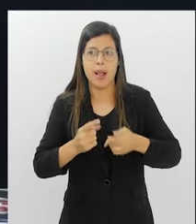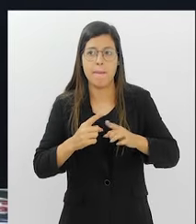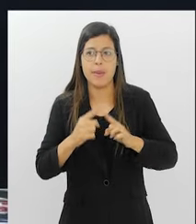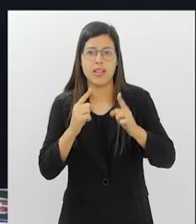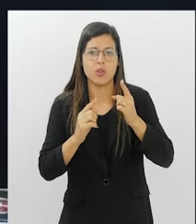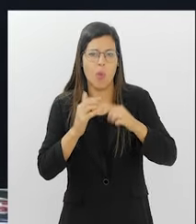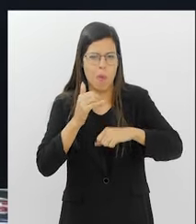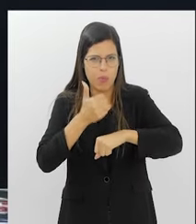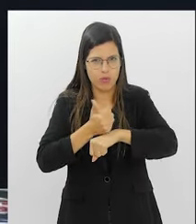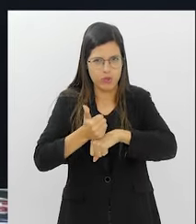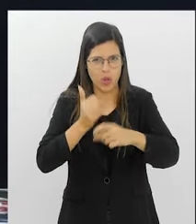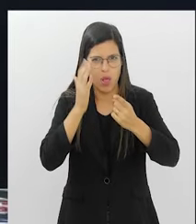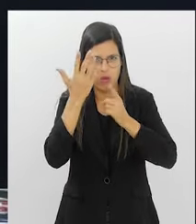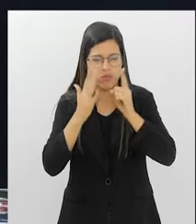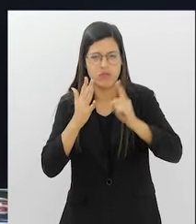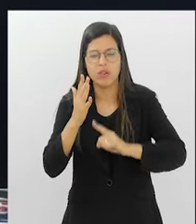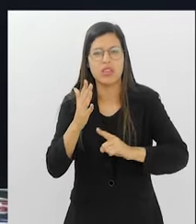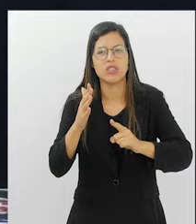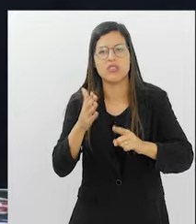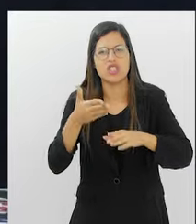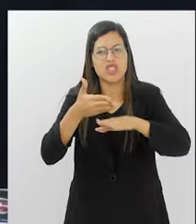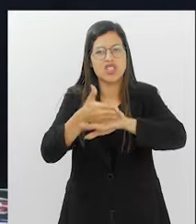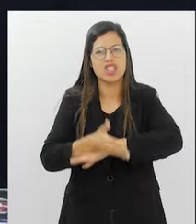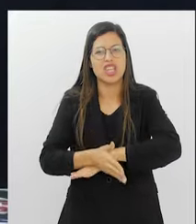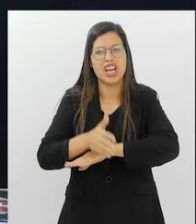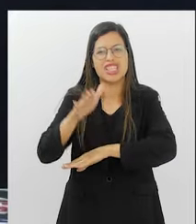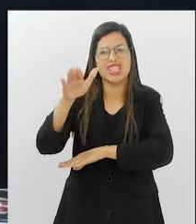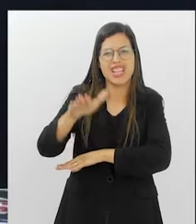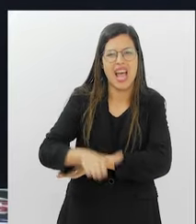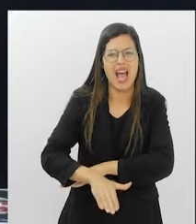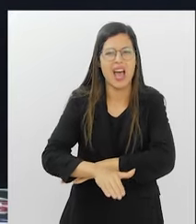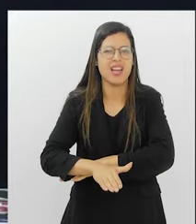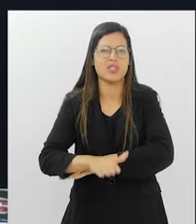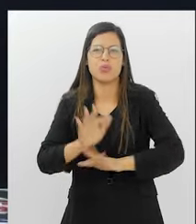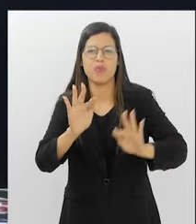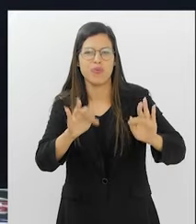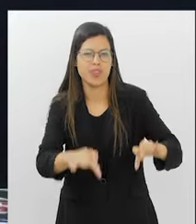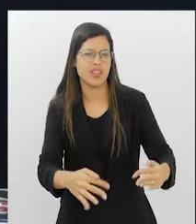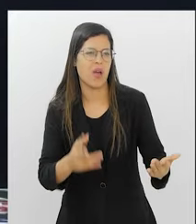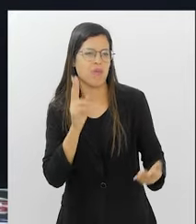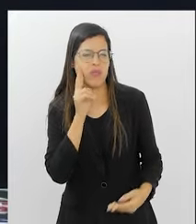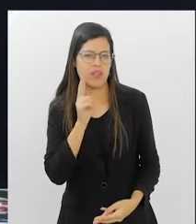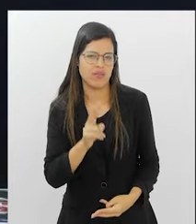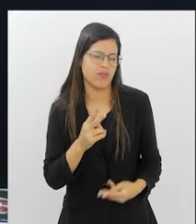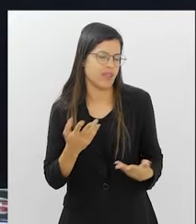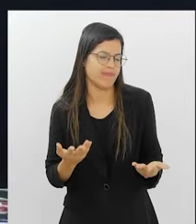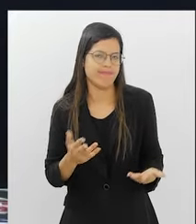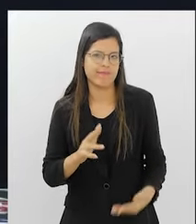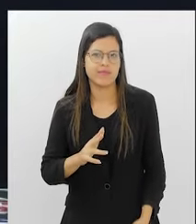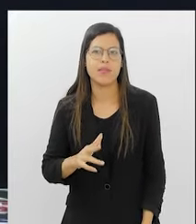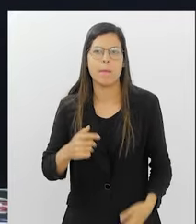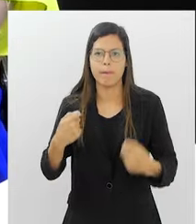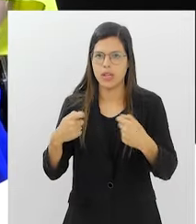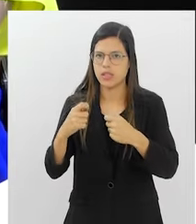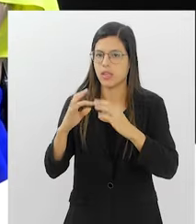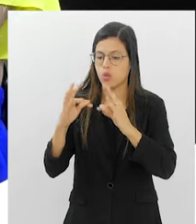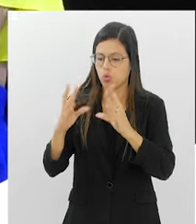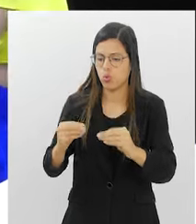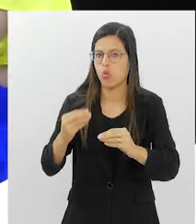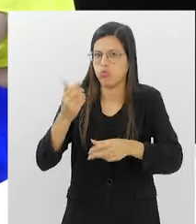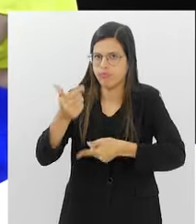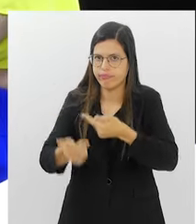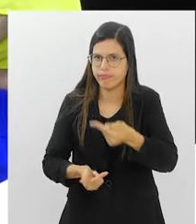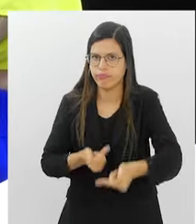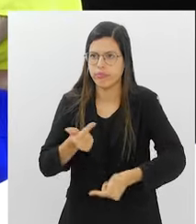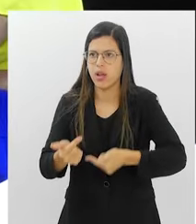de trabalhar mas carnavaliza que chega no final da tarde para ver como é que tá não é assim que funciona o engajamento tem que ser de todos